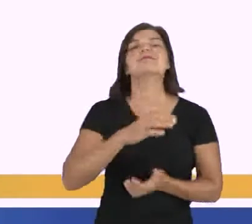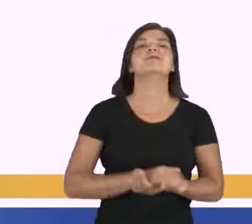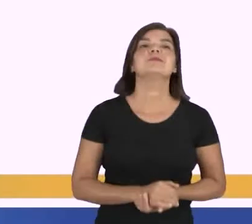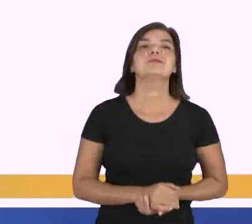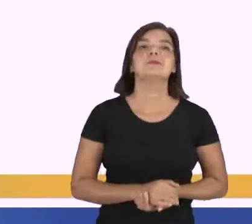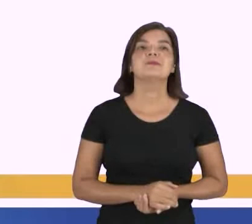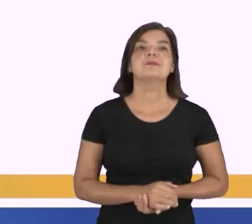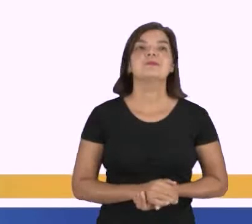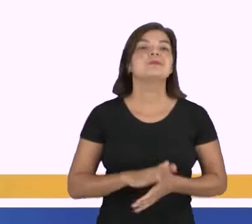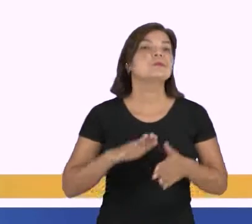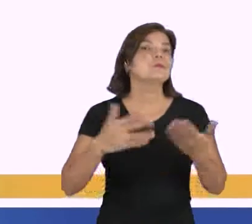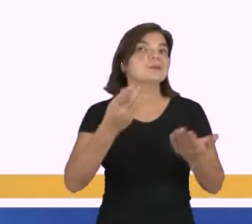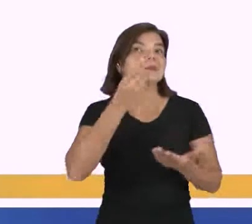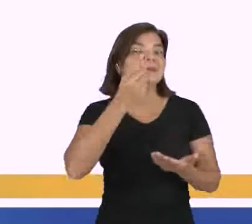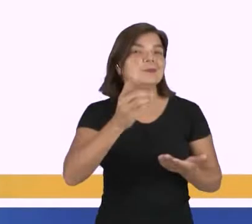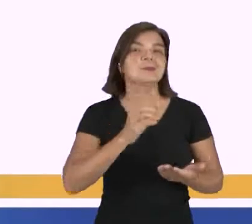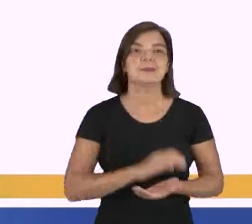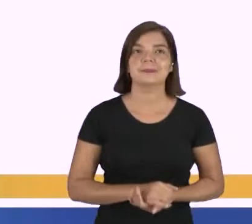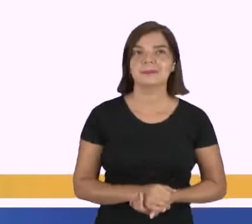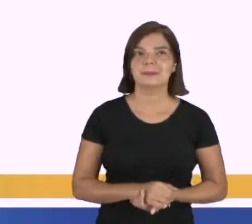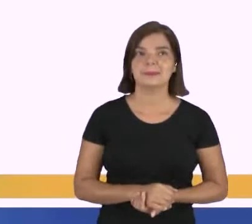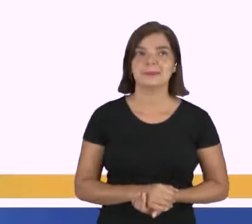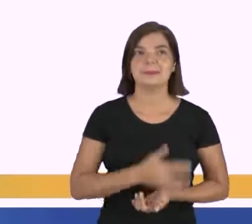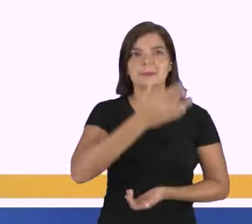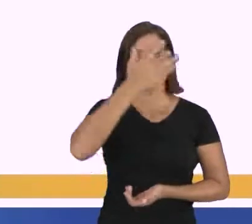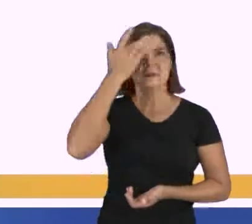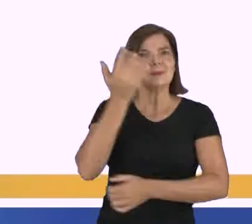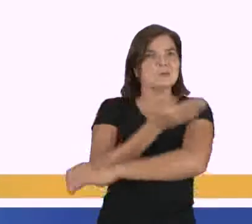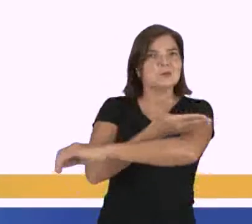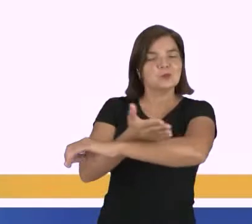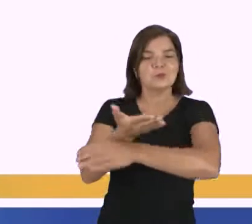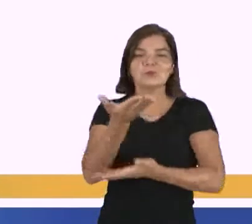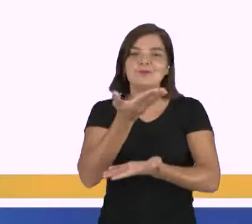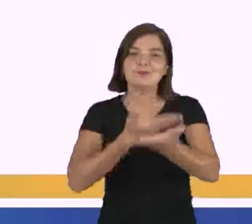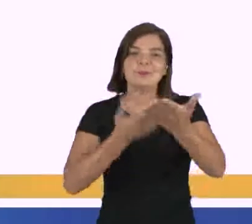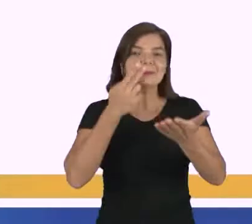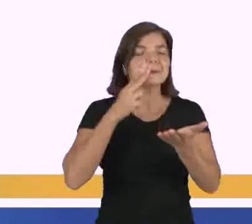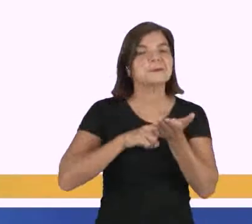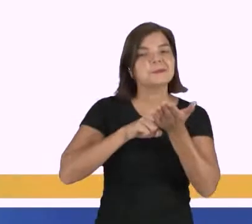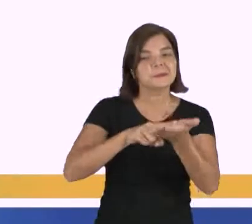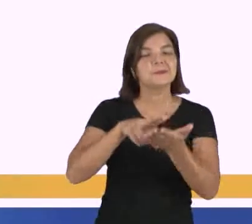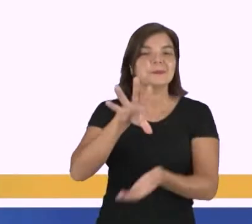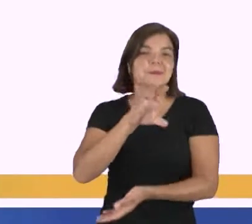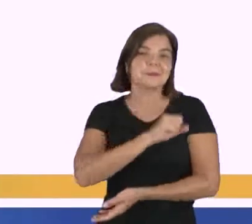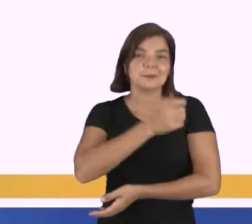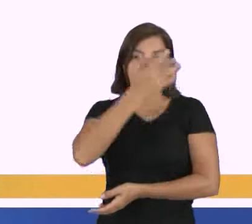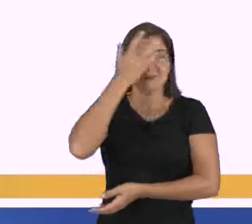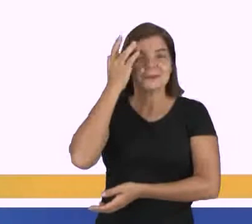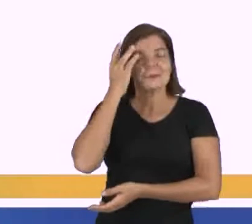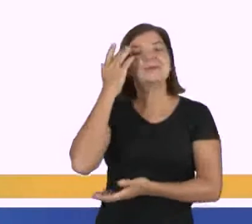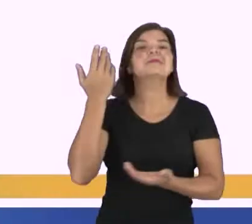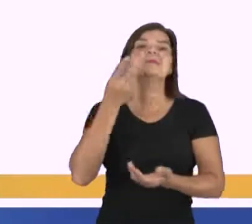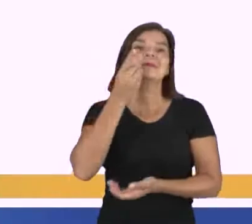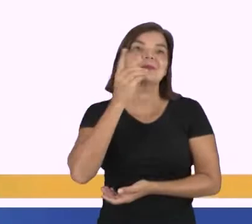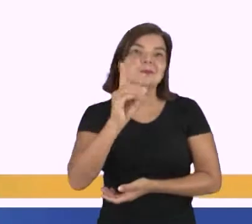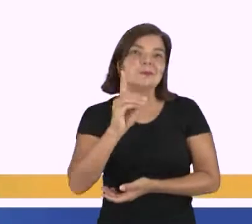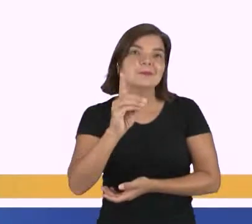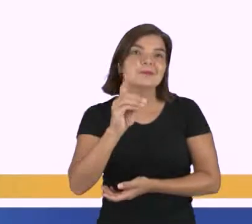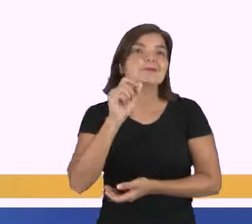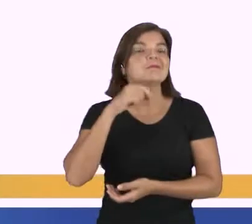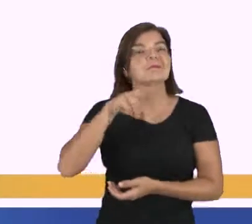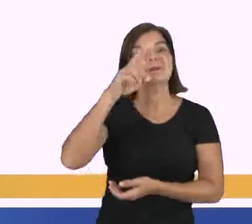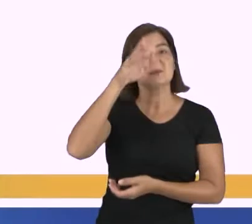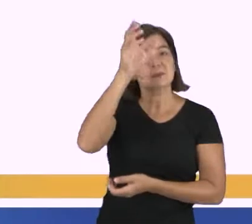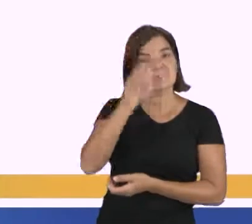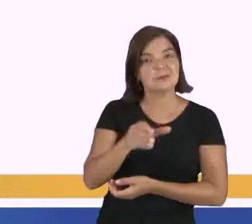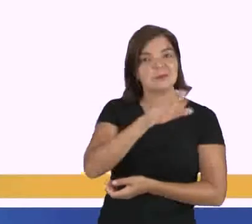Filadélfia. Qual dessas datas é? As pessoas costumam trocar cartões amorosos e se declarar para a pessoa amada nessa data, em memória ao